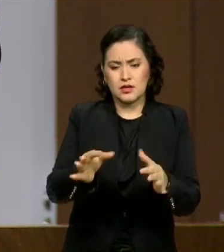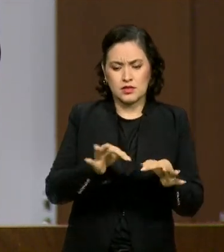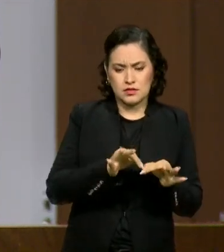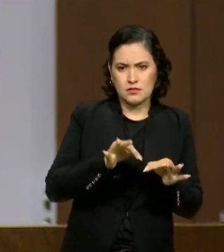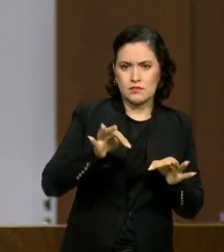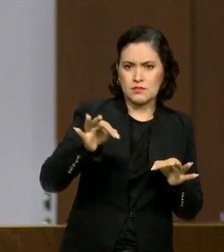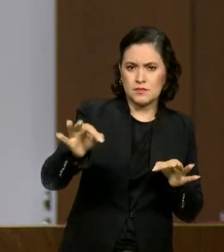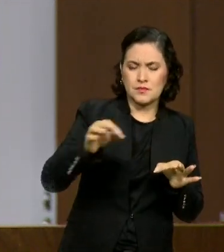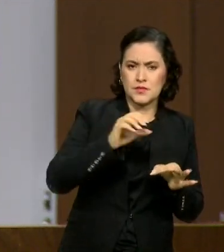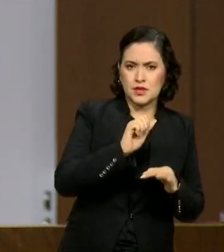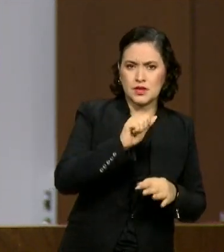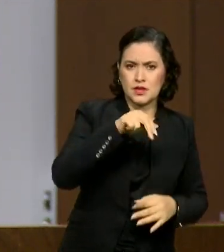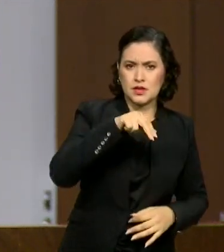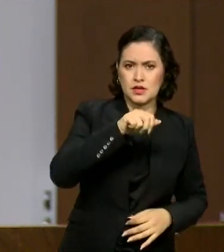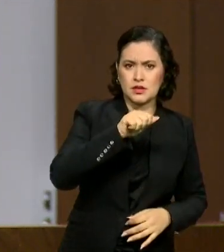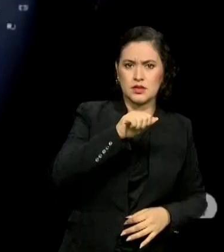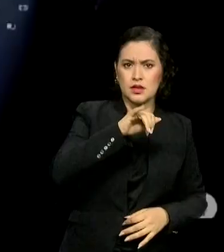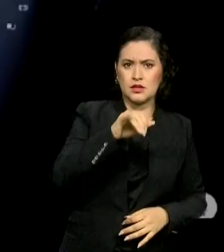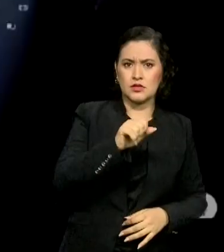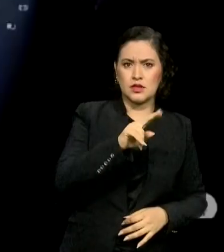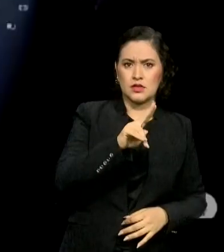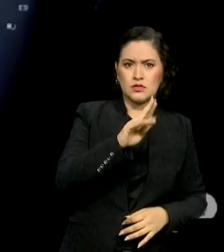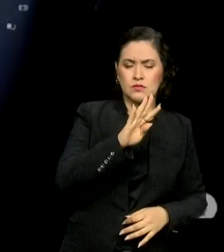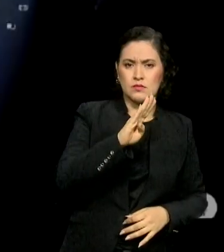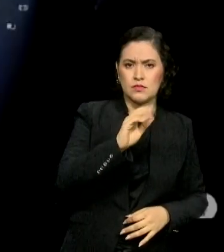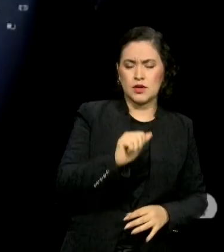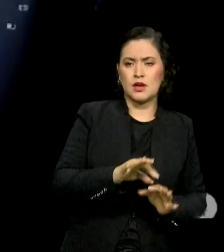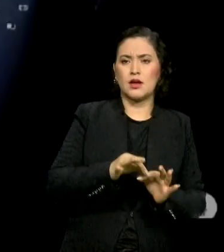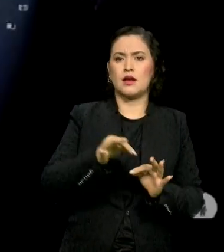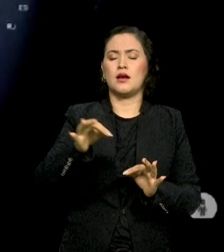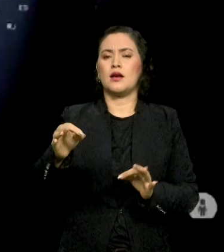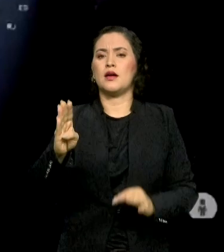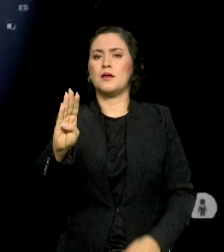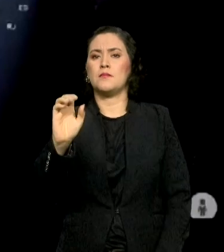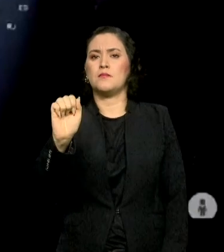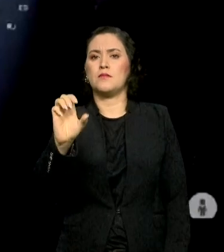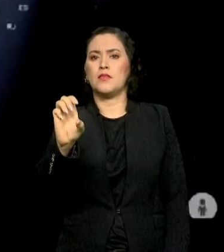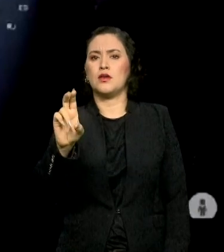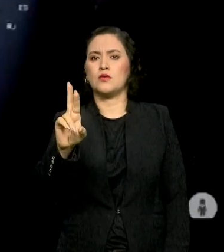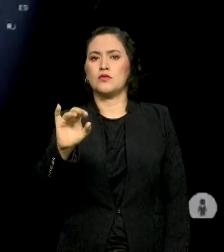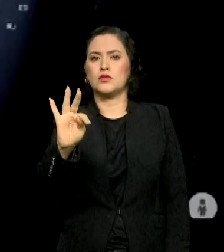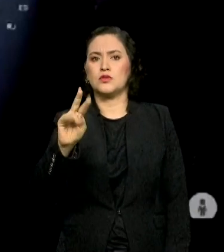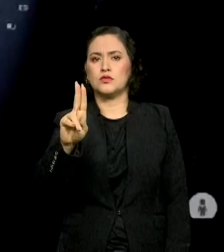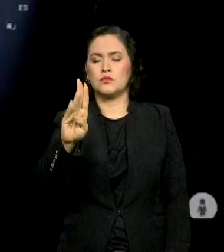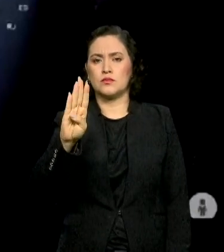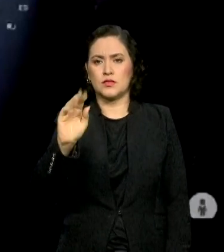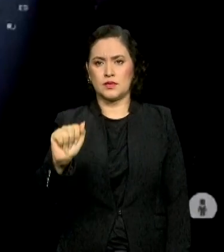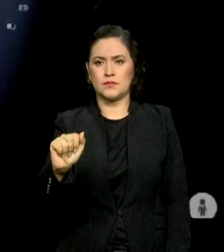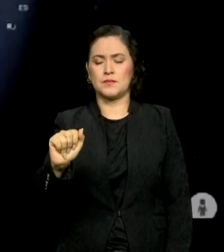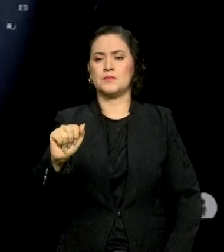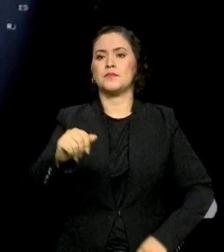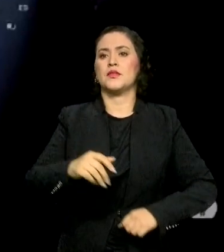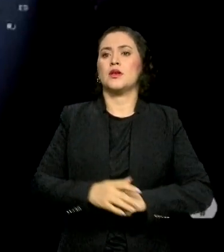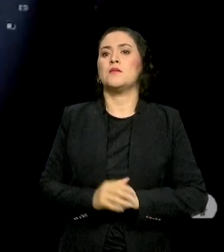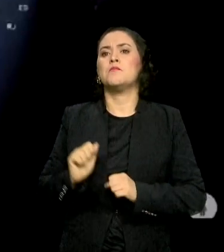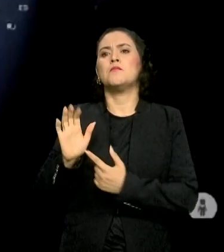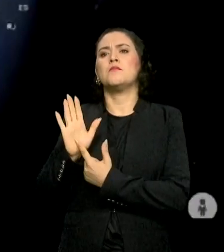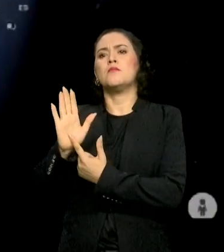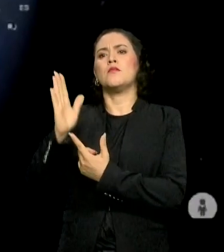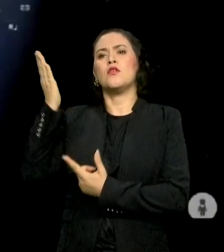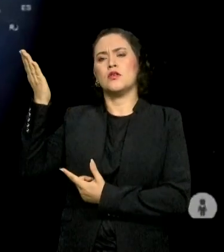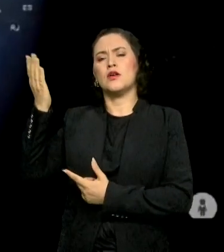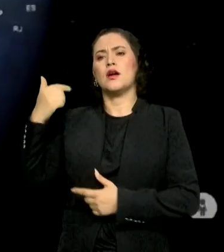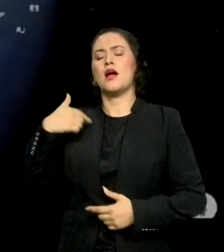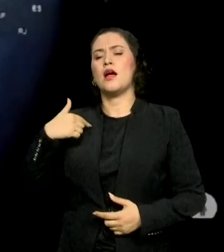telão possa exibir aí a imagem. Eu tive a oportunidade de conversar com o governador Carlos